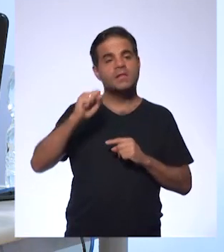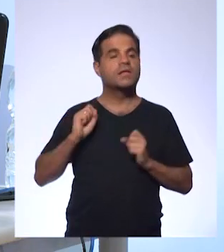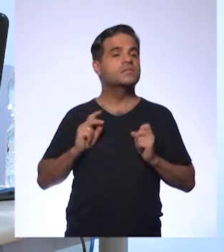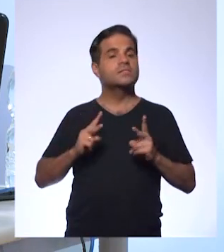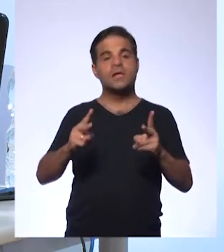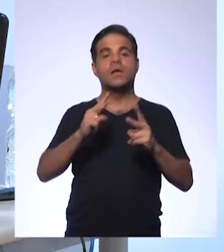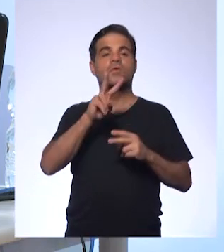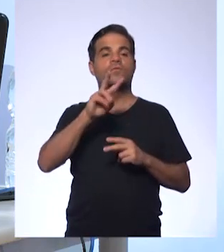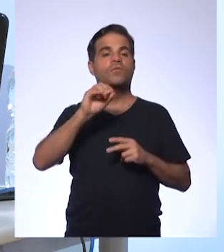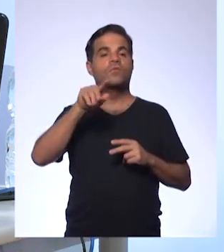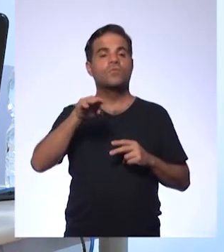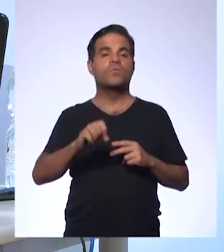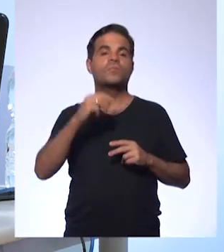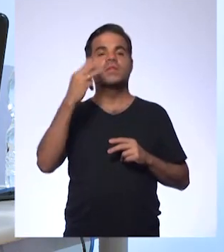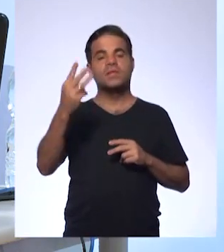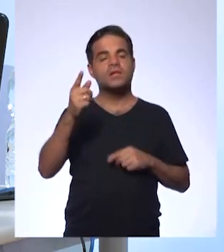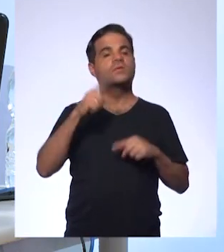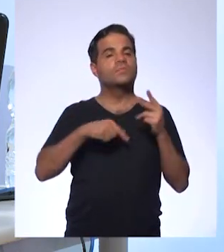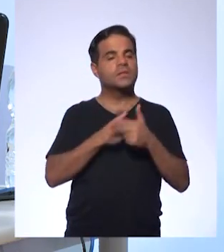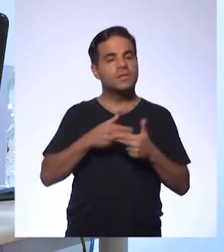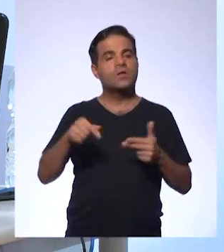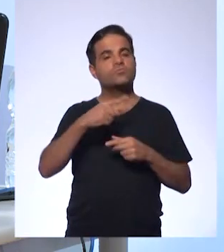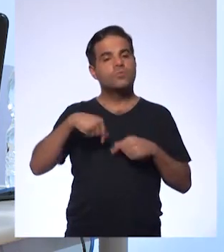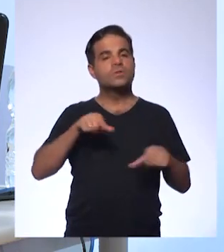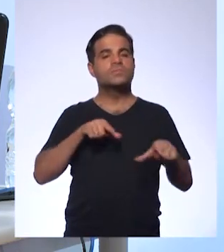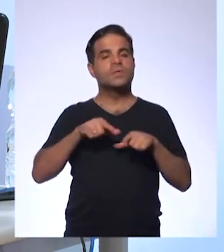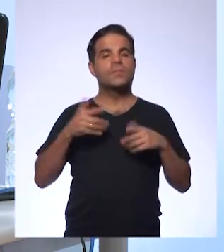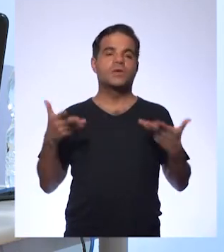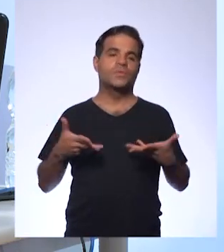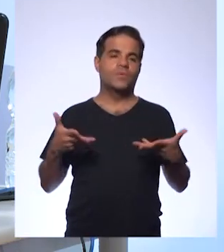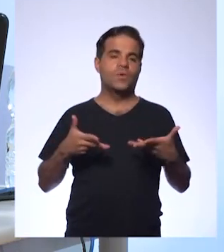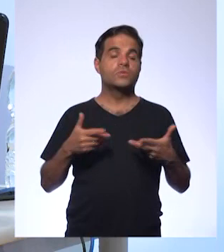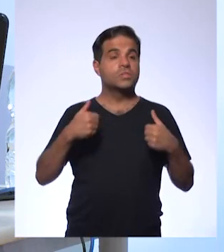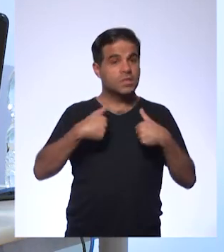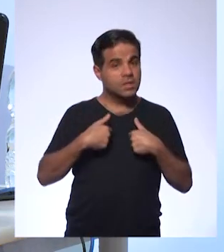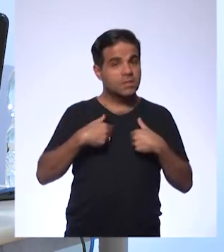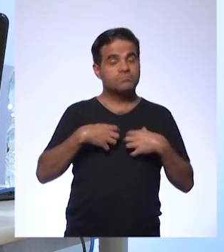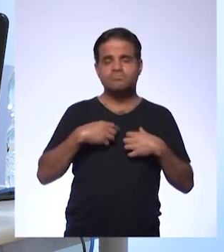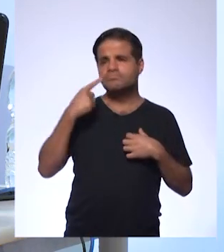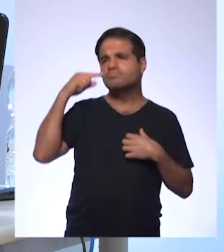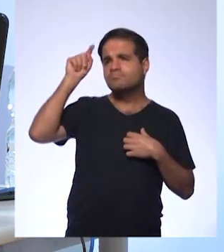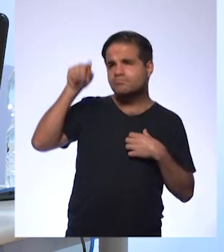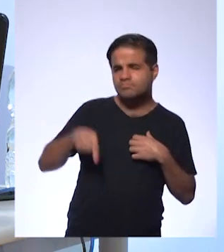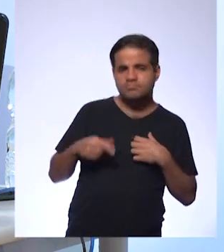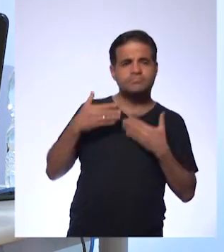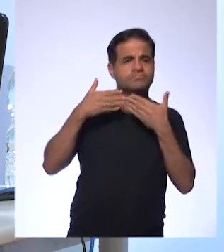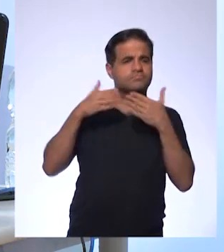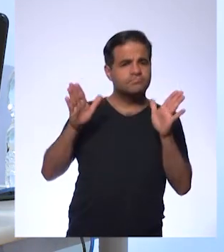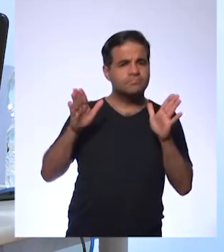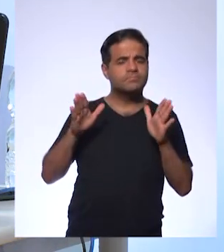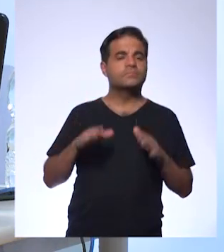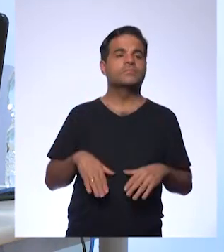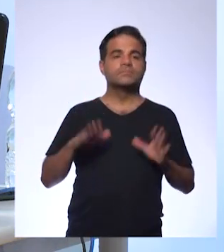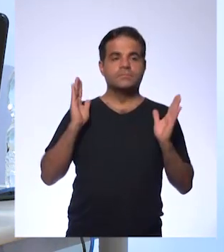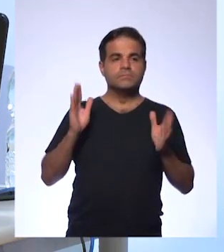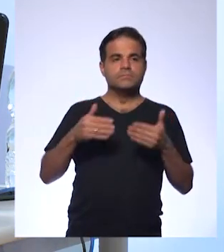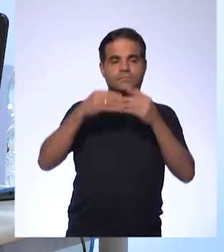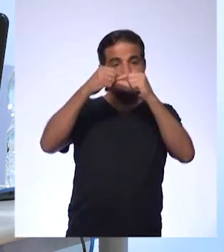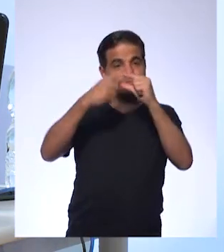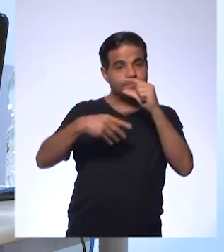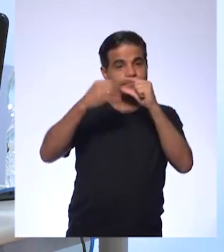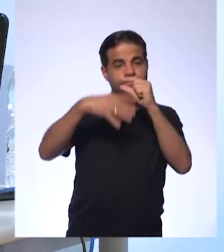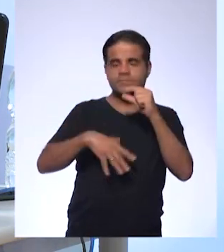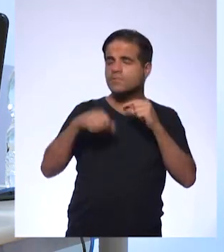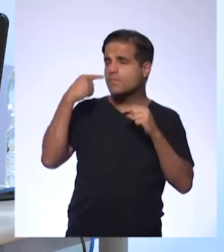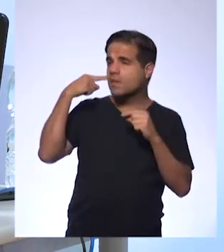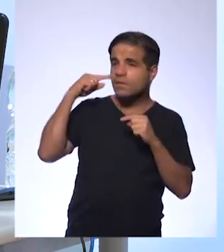volume 3, nono ano, é o material que a gente está trabalhando hoje. E eu estou aqui com ele aberto aqui, abri aqui pelo Google,